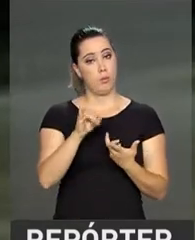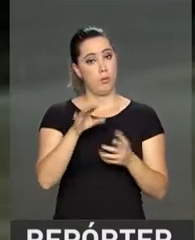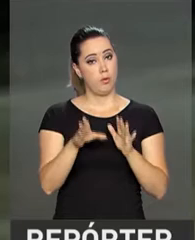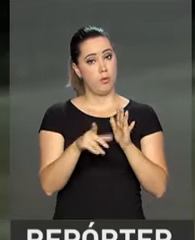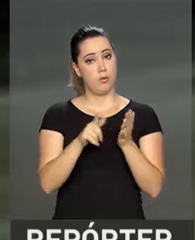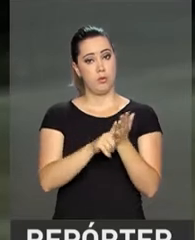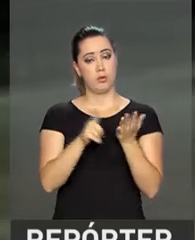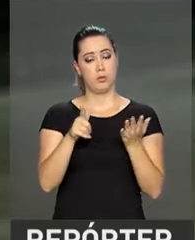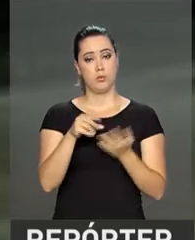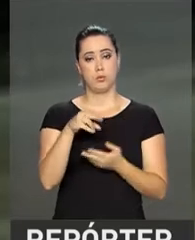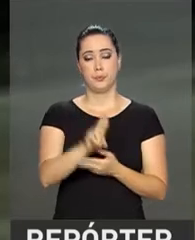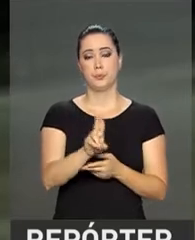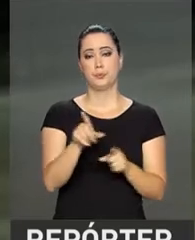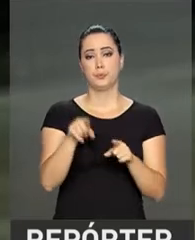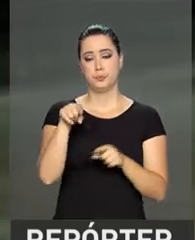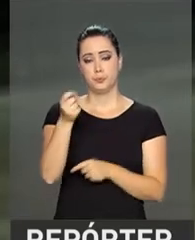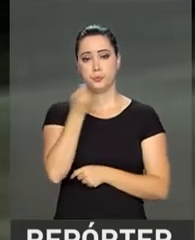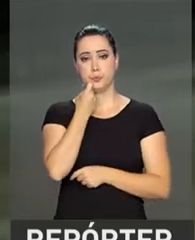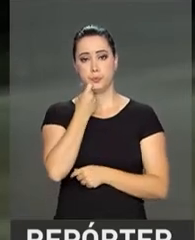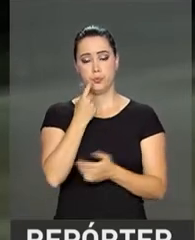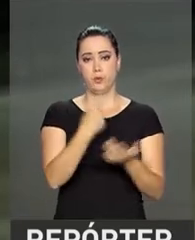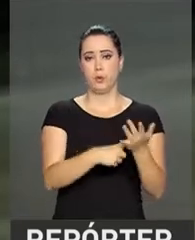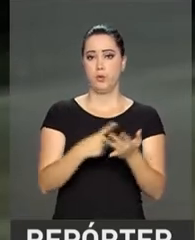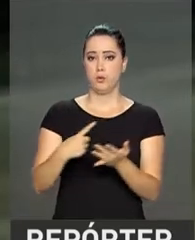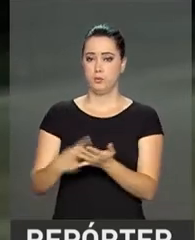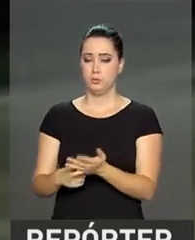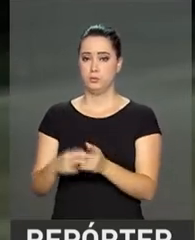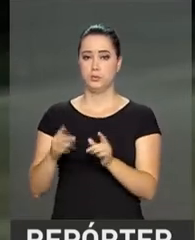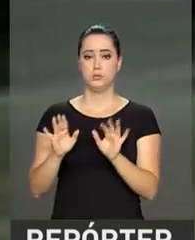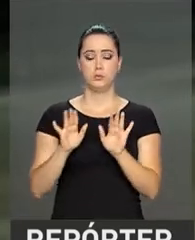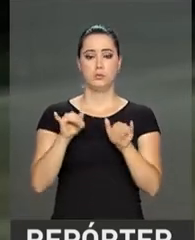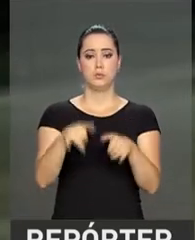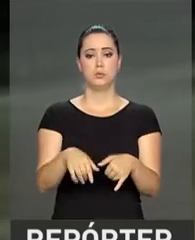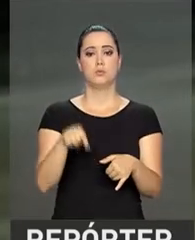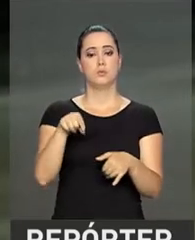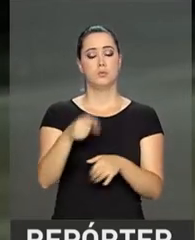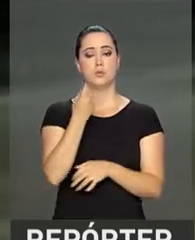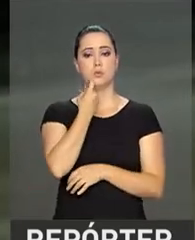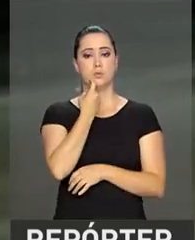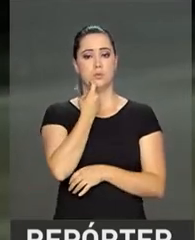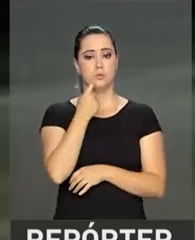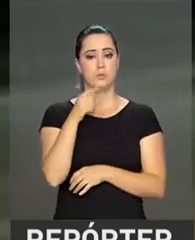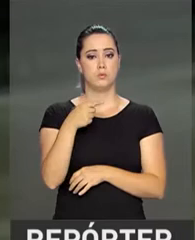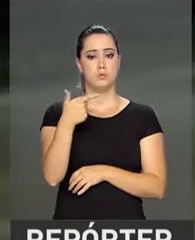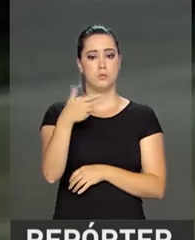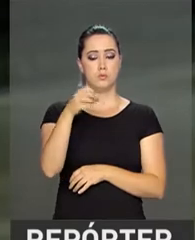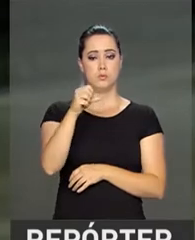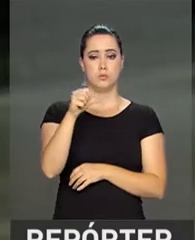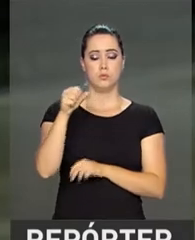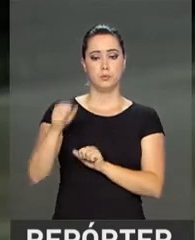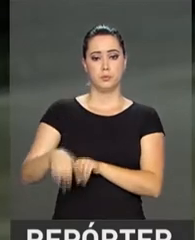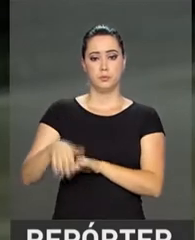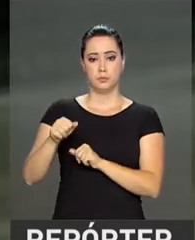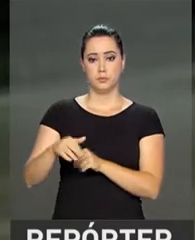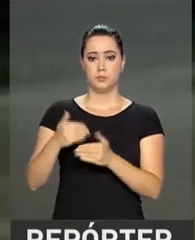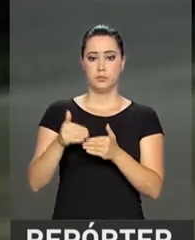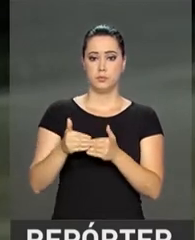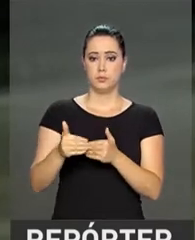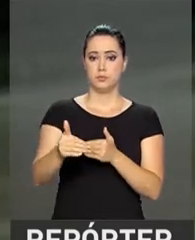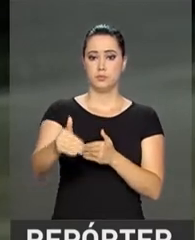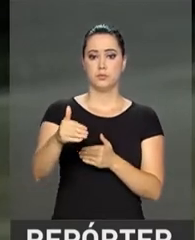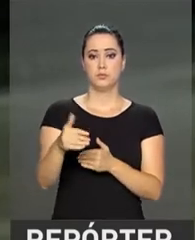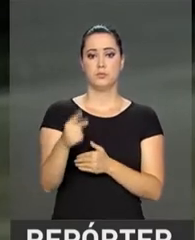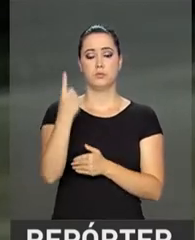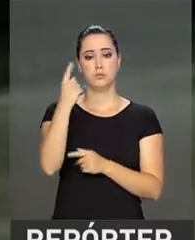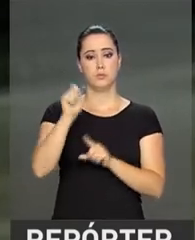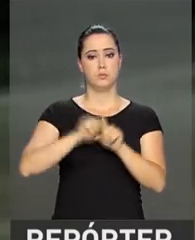provisória nesta sexta-feira, o prazo de adesão, que se encerraria nesta sexta-feira, 29 de setembro, foi prorrogado por